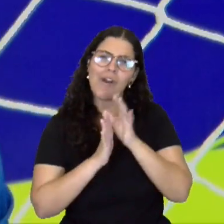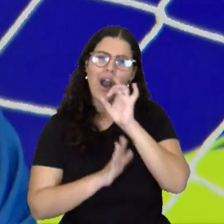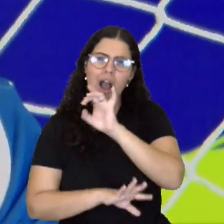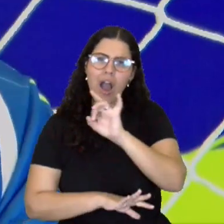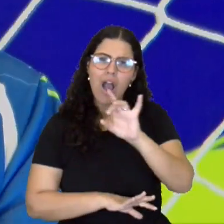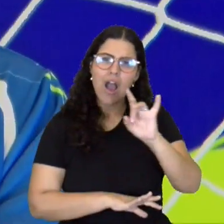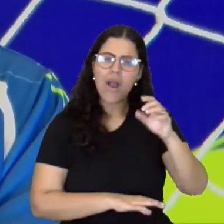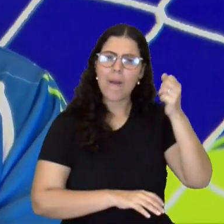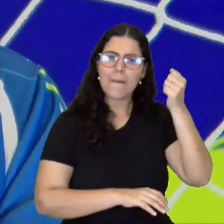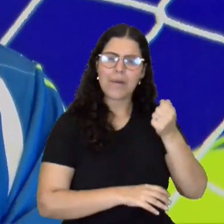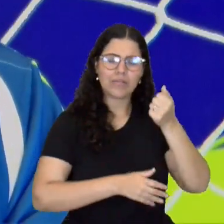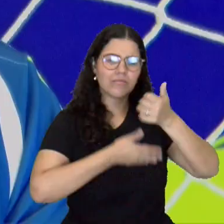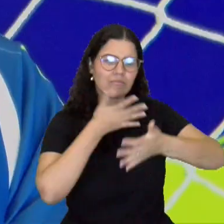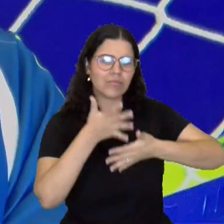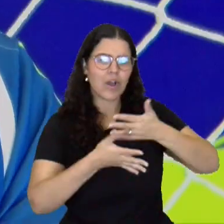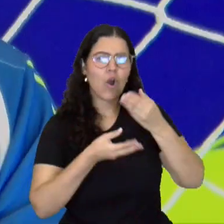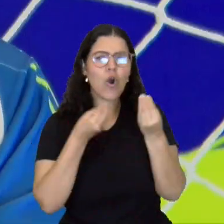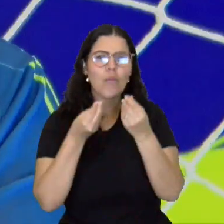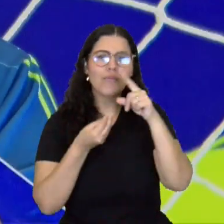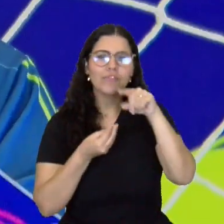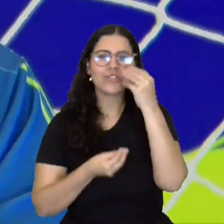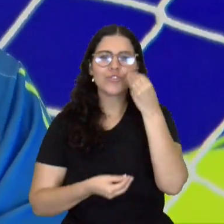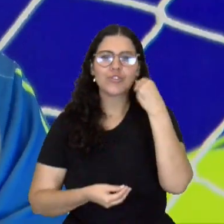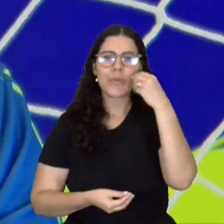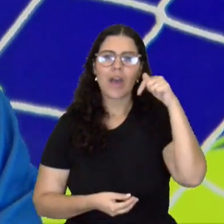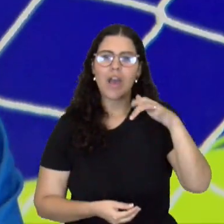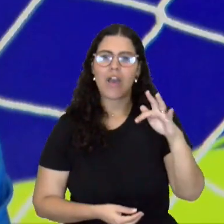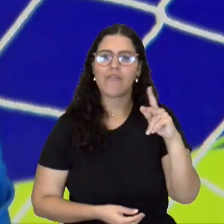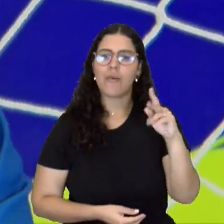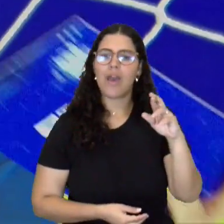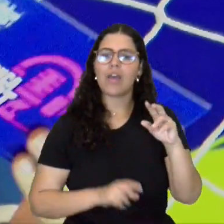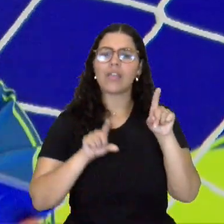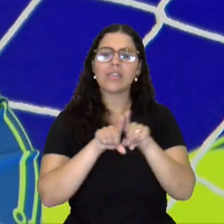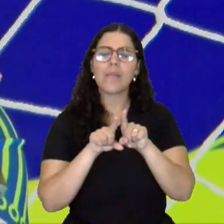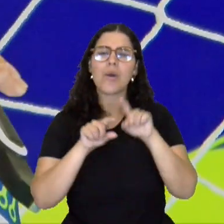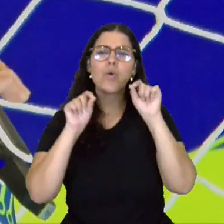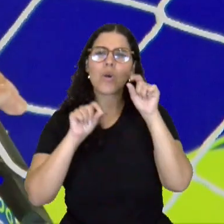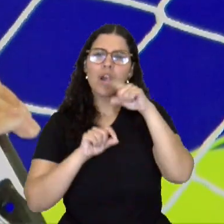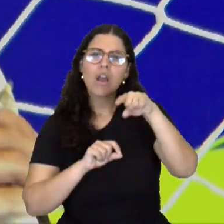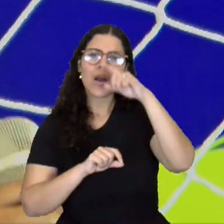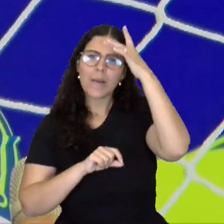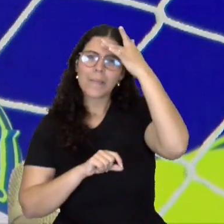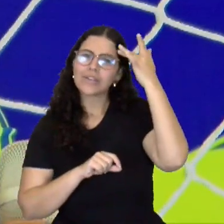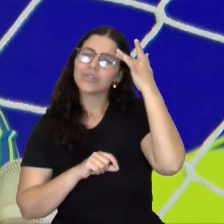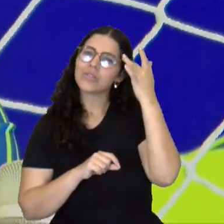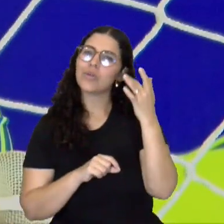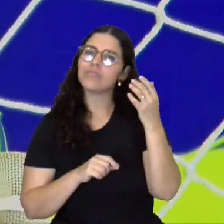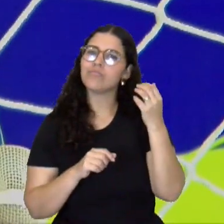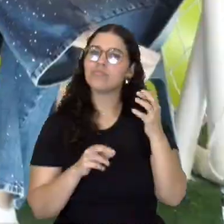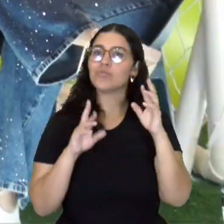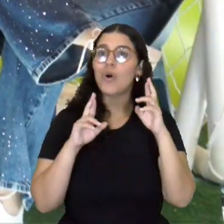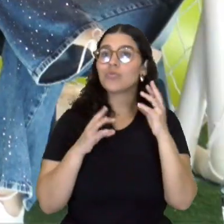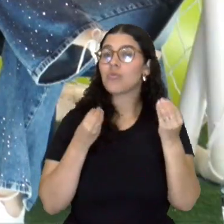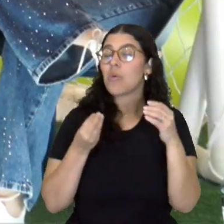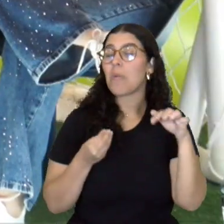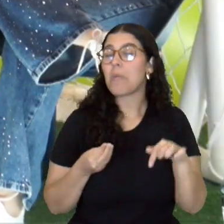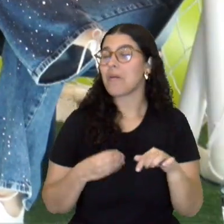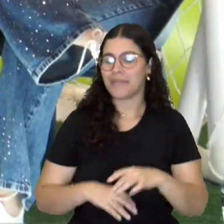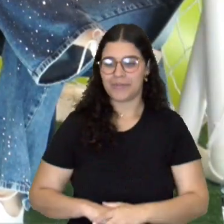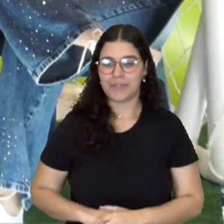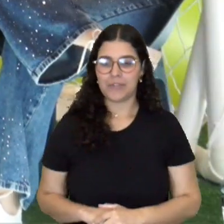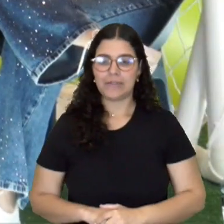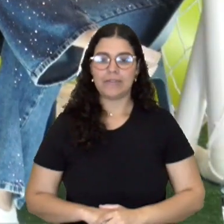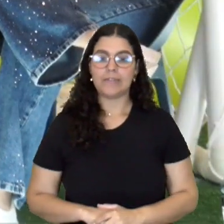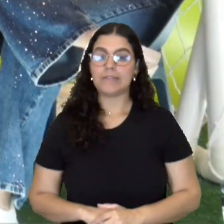experiência, né, e o que as pessoas podem esperar de um festival como esse. Começando com você, Sinara. Olha, eu digo